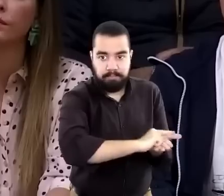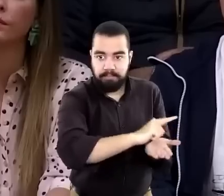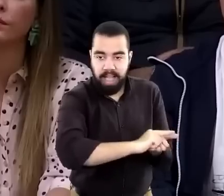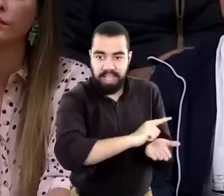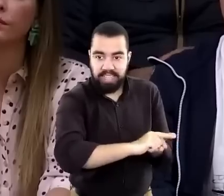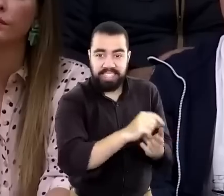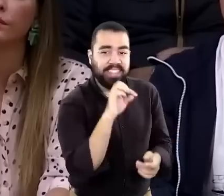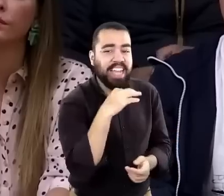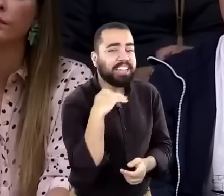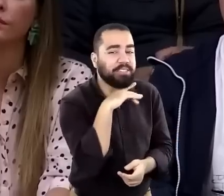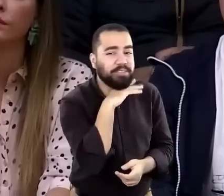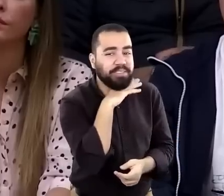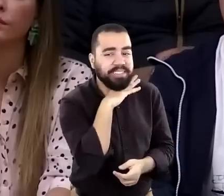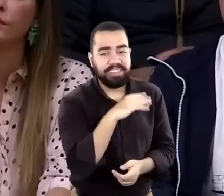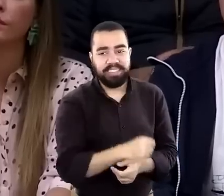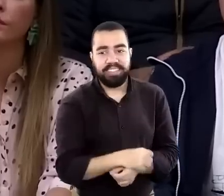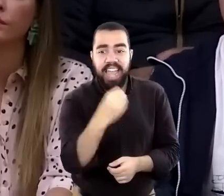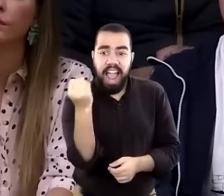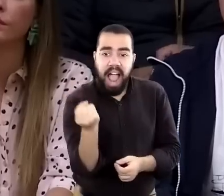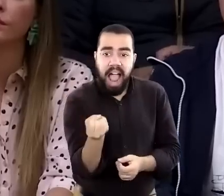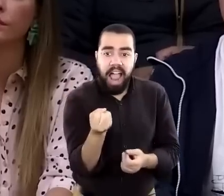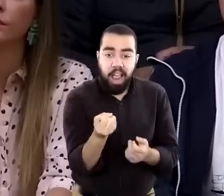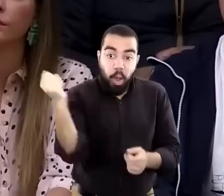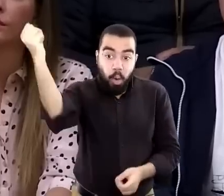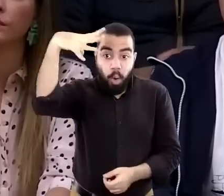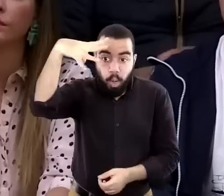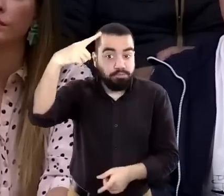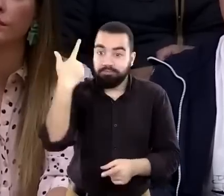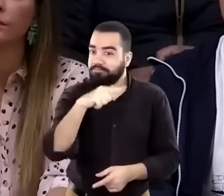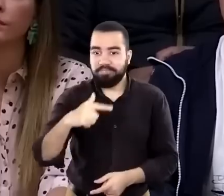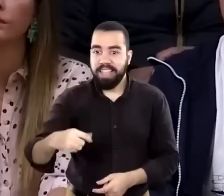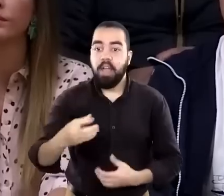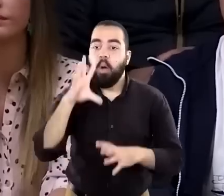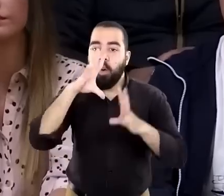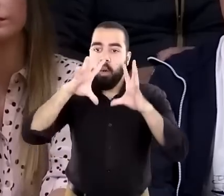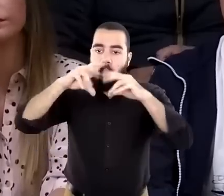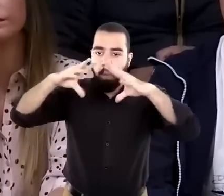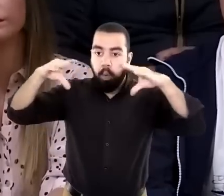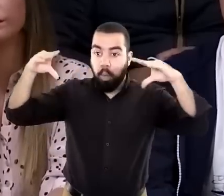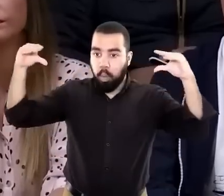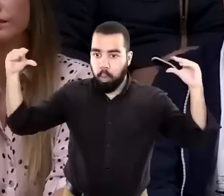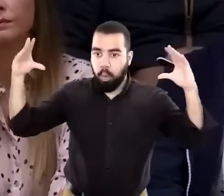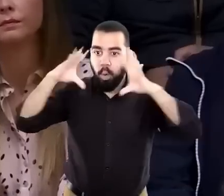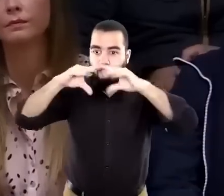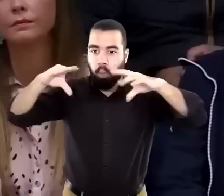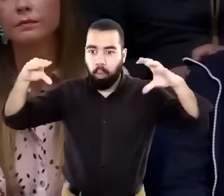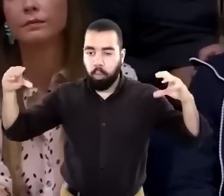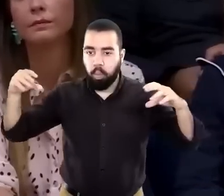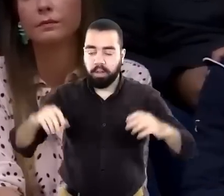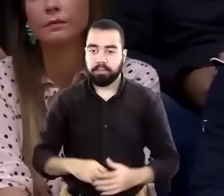fica encarvoado, e em vez de gerar luz, ele gera fumaça, ele polui o